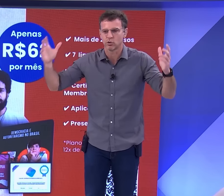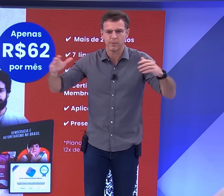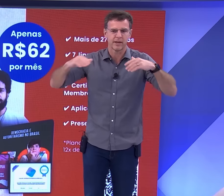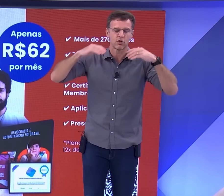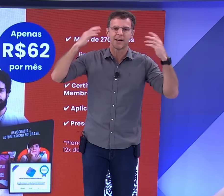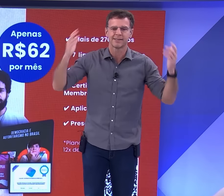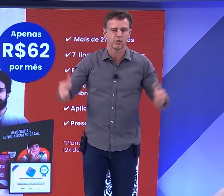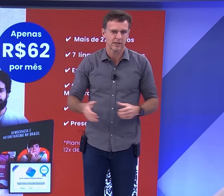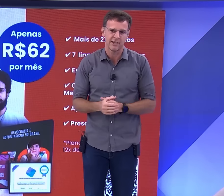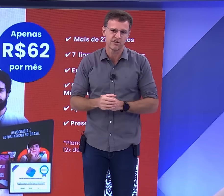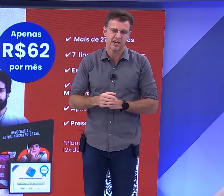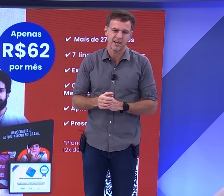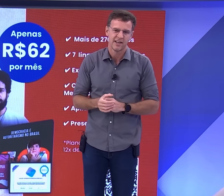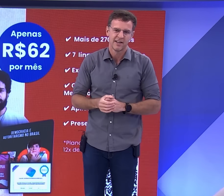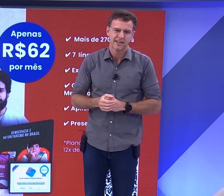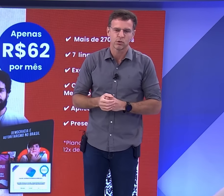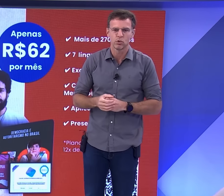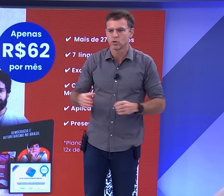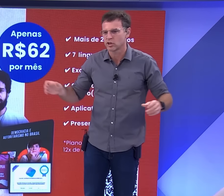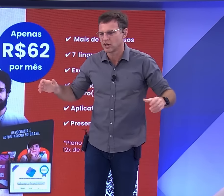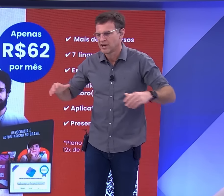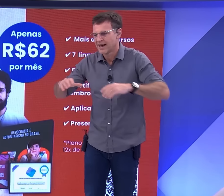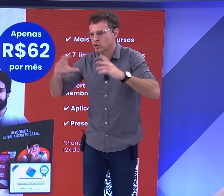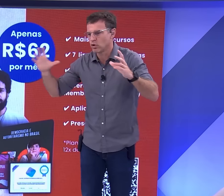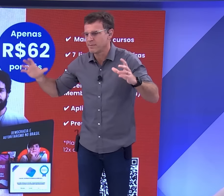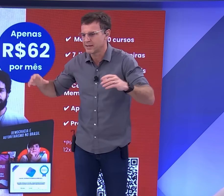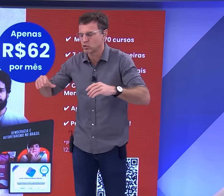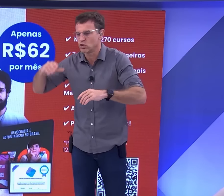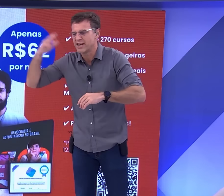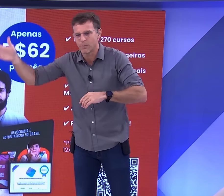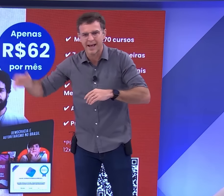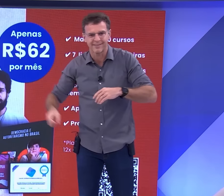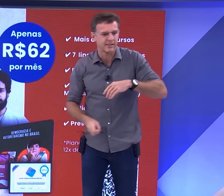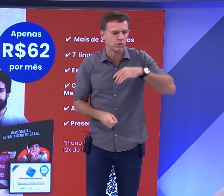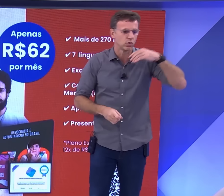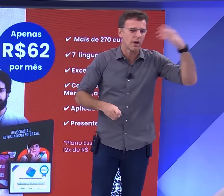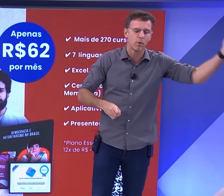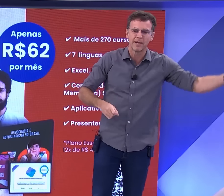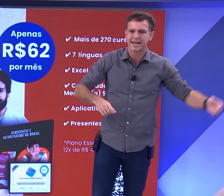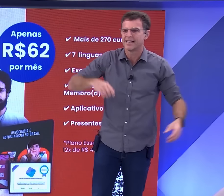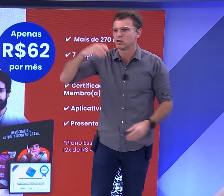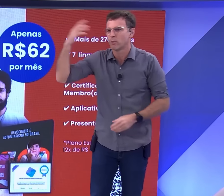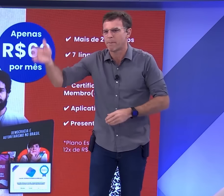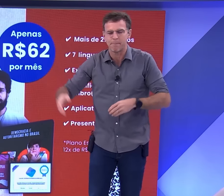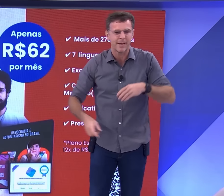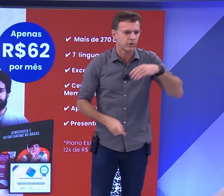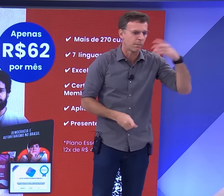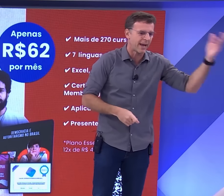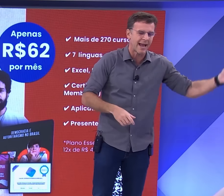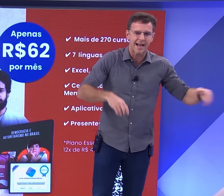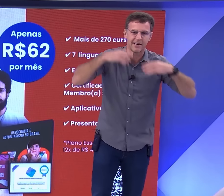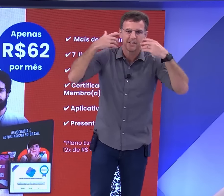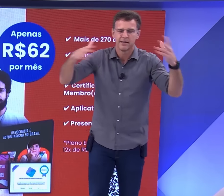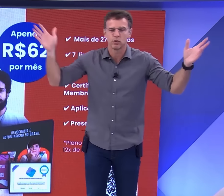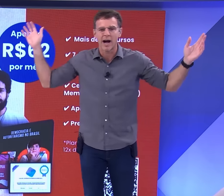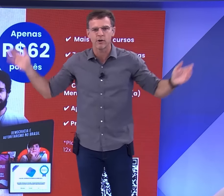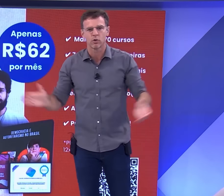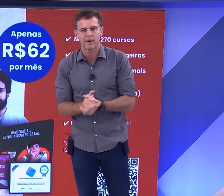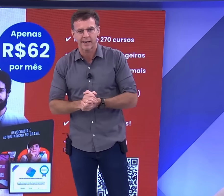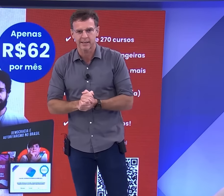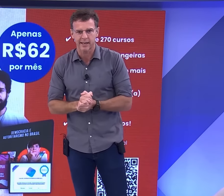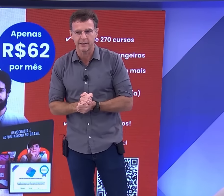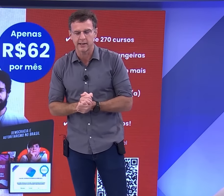o Beto sicupira que o Marcel tes quer que é tudo que a t Turminha do União Brasil do republicanos do PP do pl e